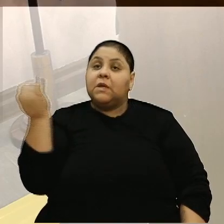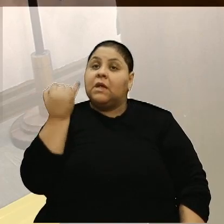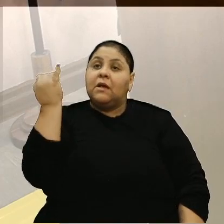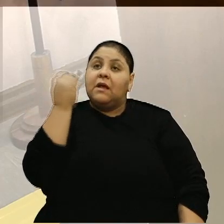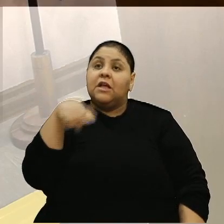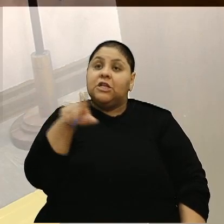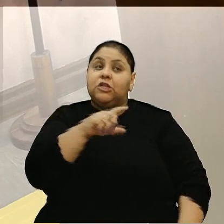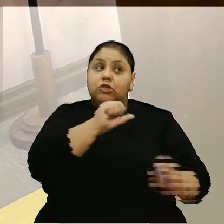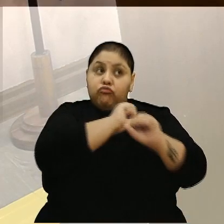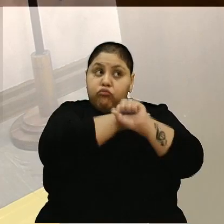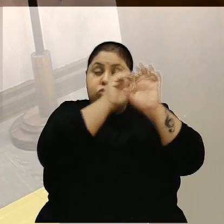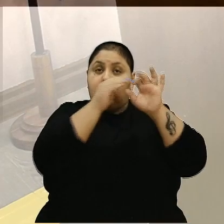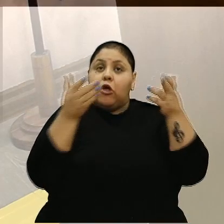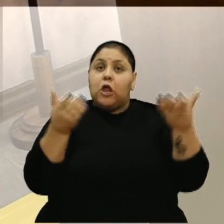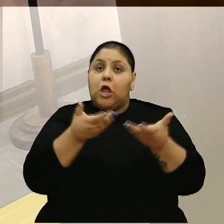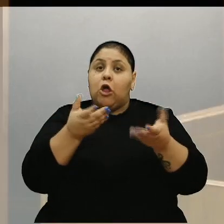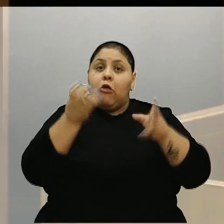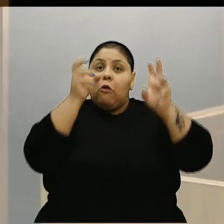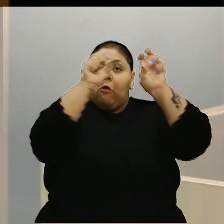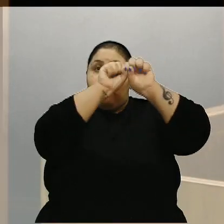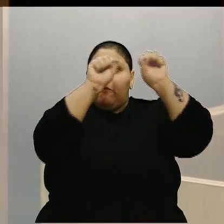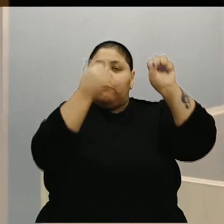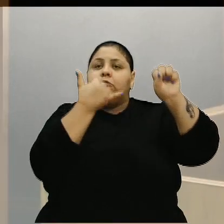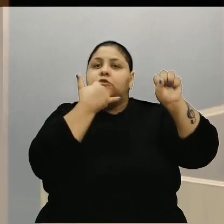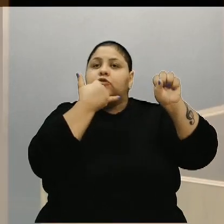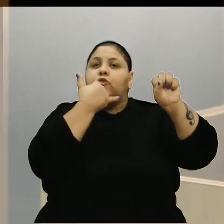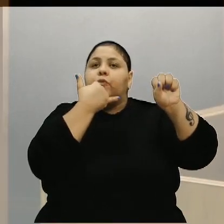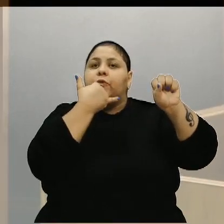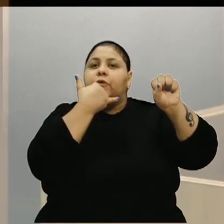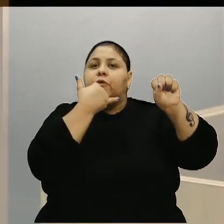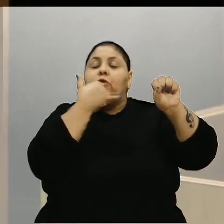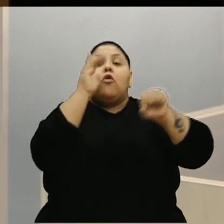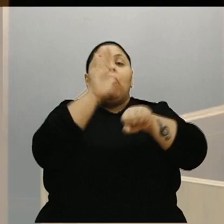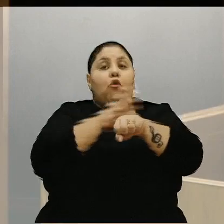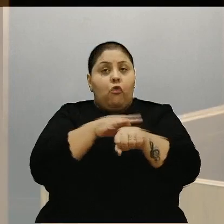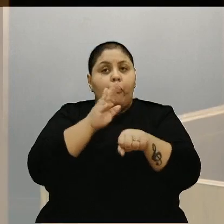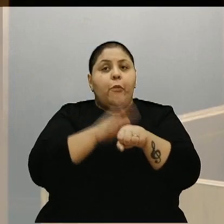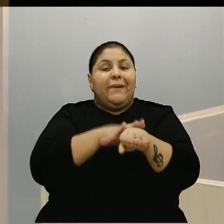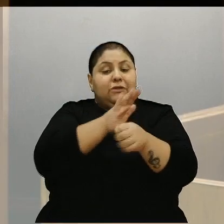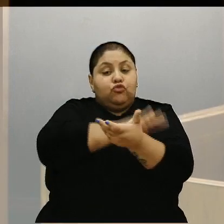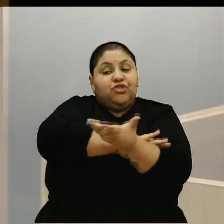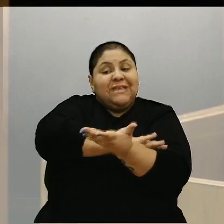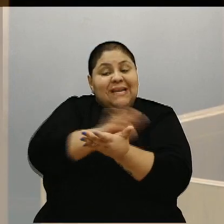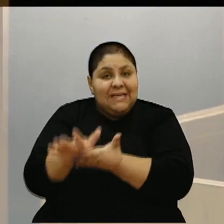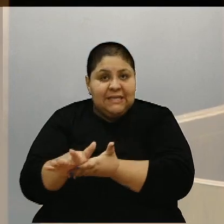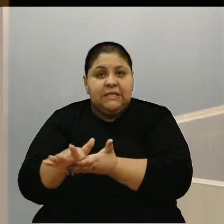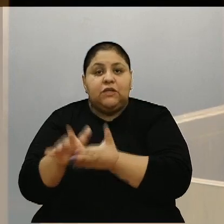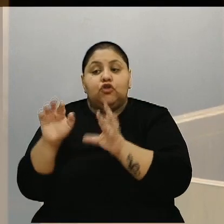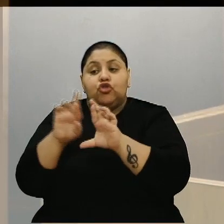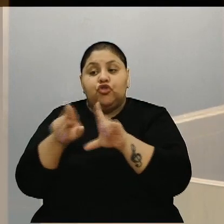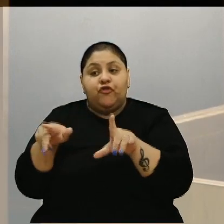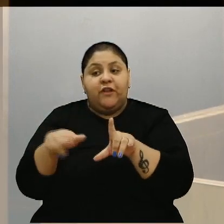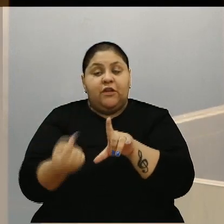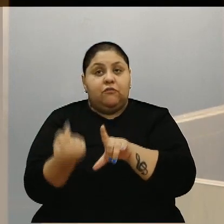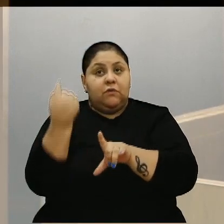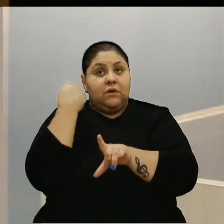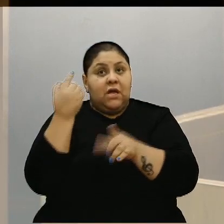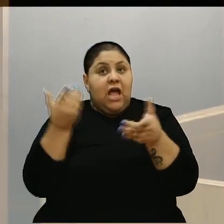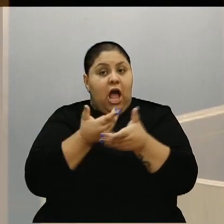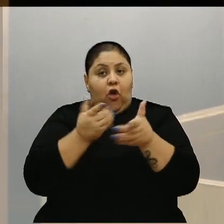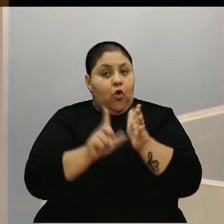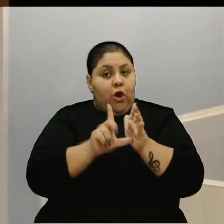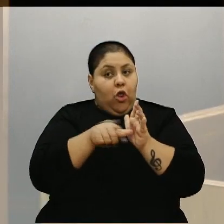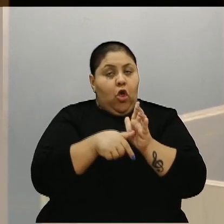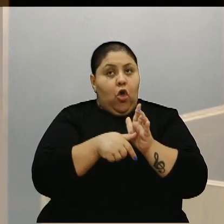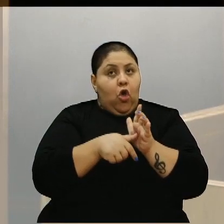deixe claro que hoje é um momento de catástrofe né? Diferente dos anteriores. Agora é pós-guerra.